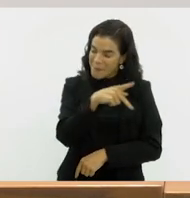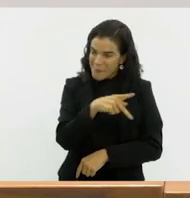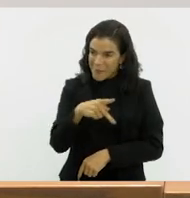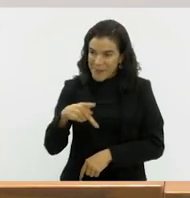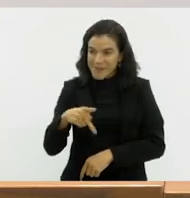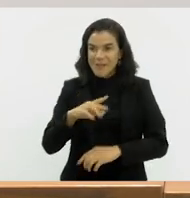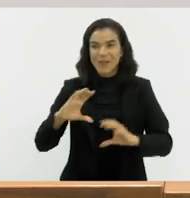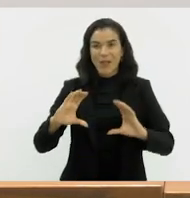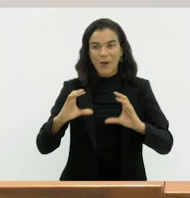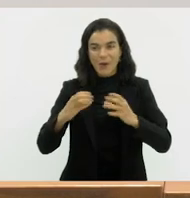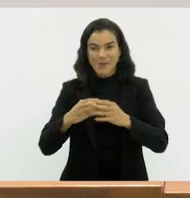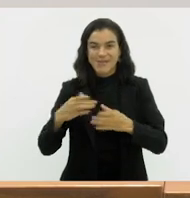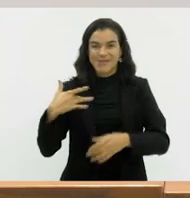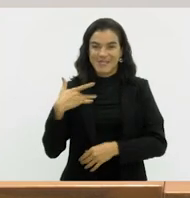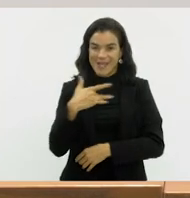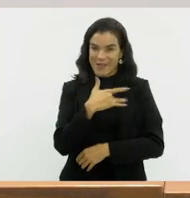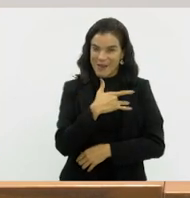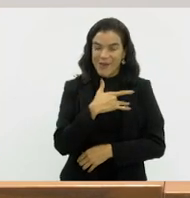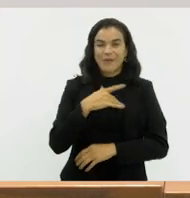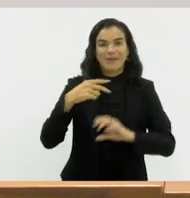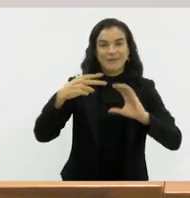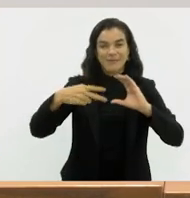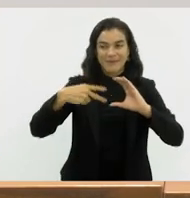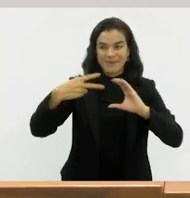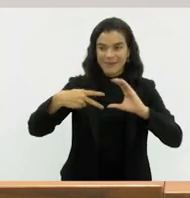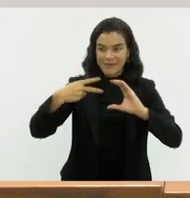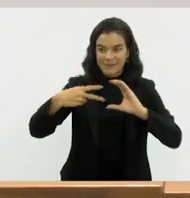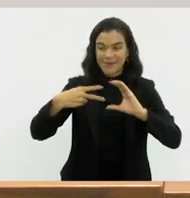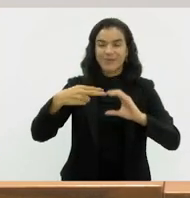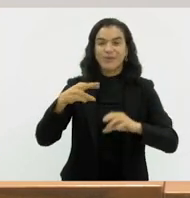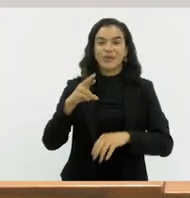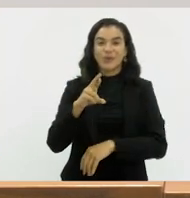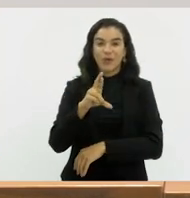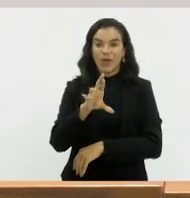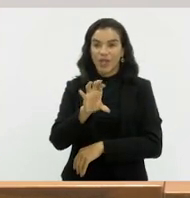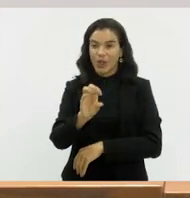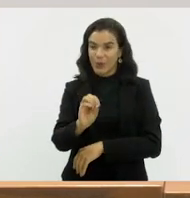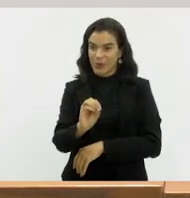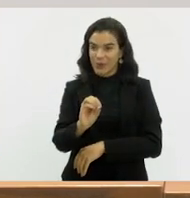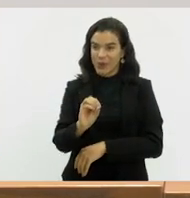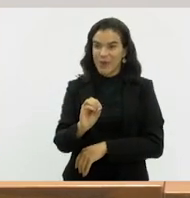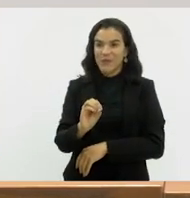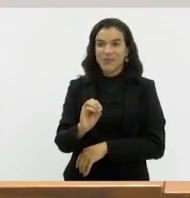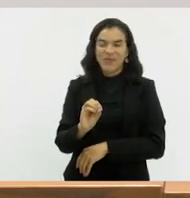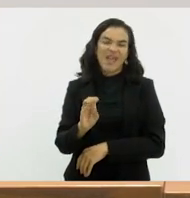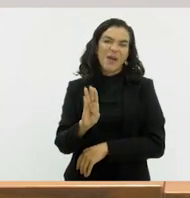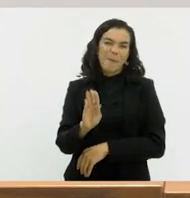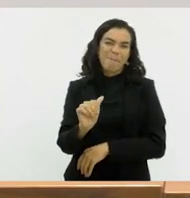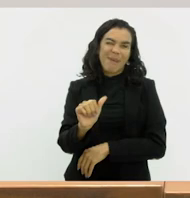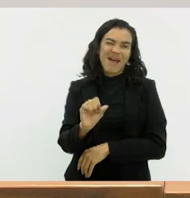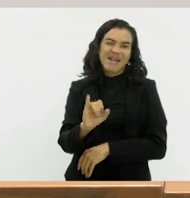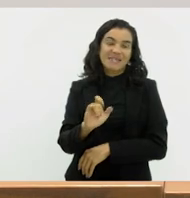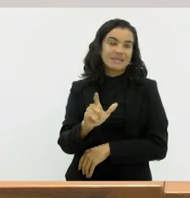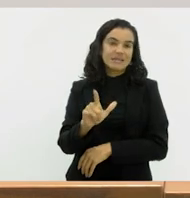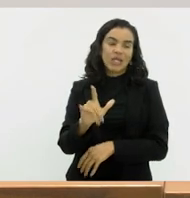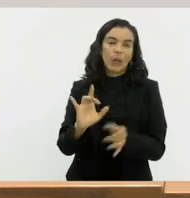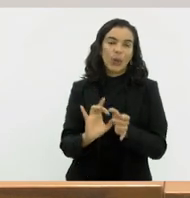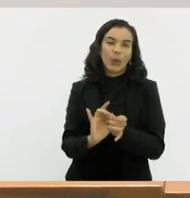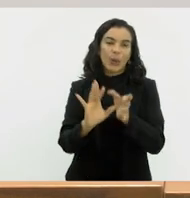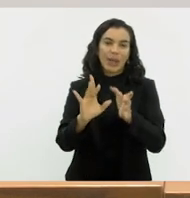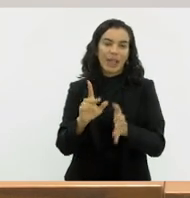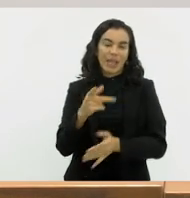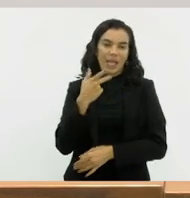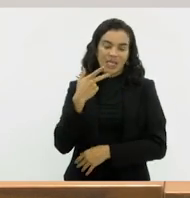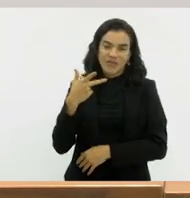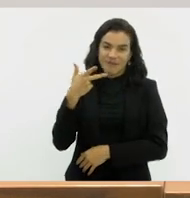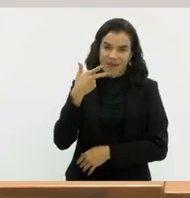da Comissão de Saúde da Câmara dos Vereadores do Rio de Janeiro. Ele não deixa, o Basílio não deixa a gente falar.